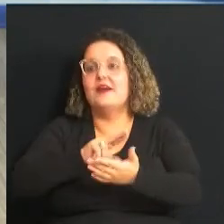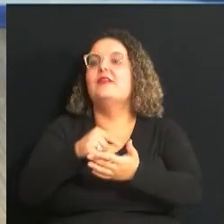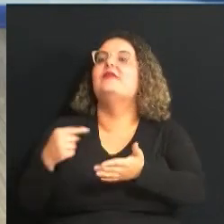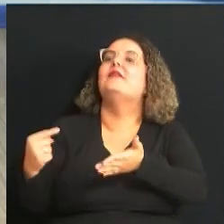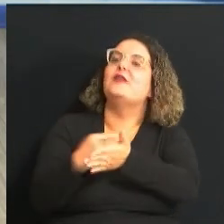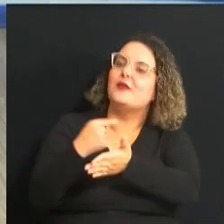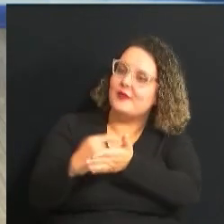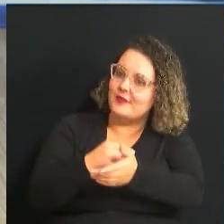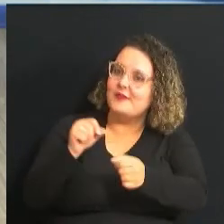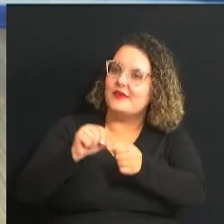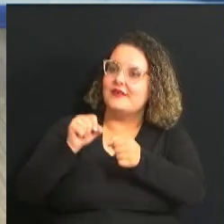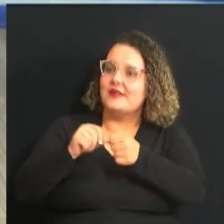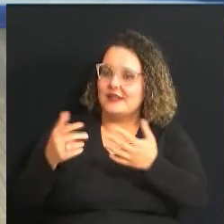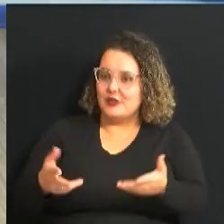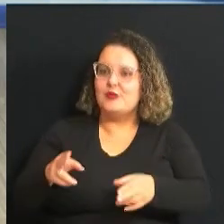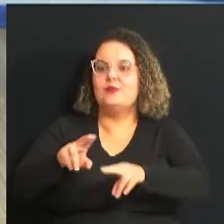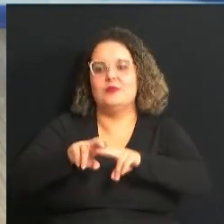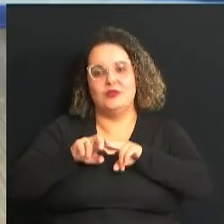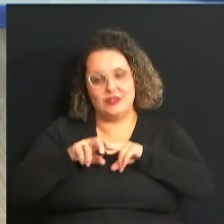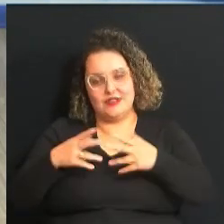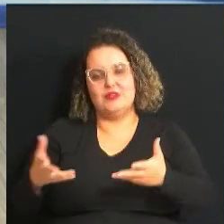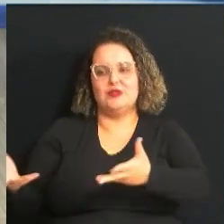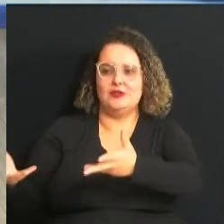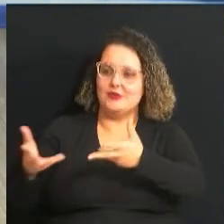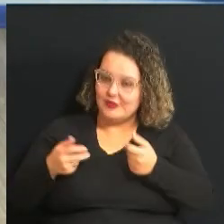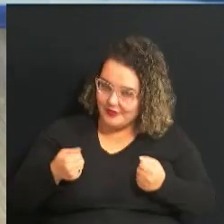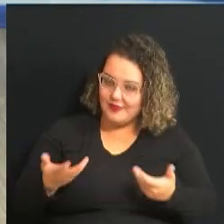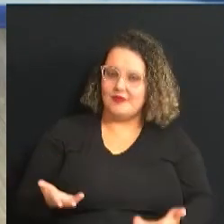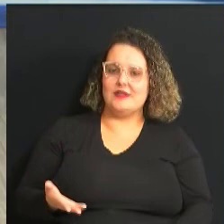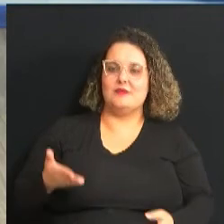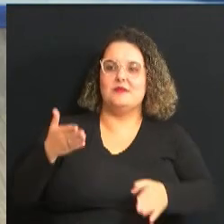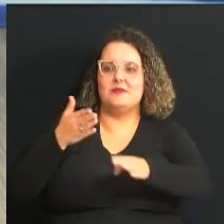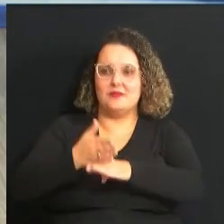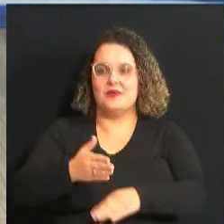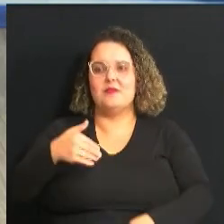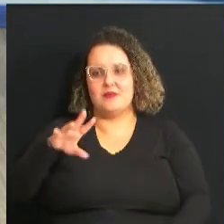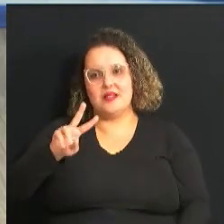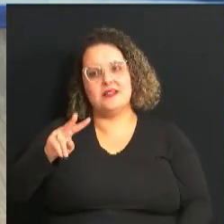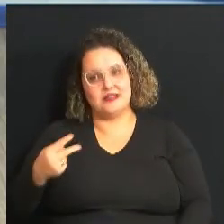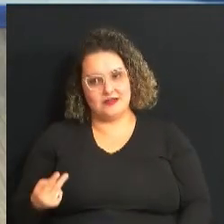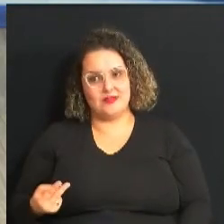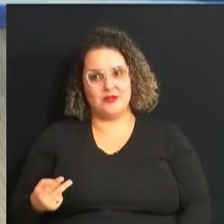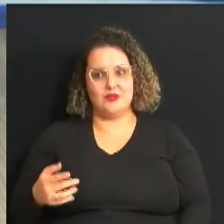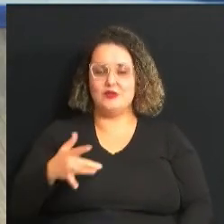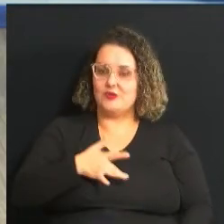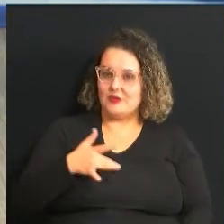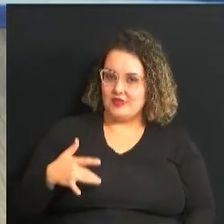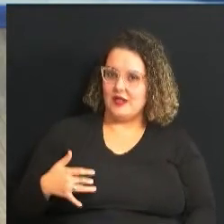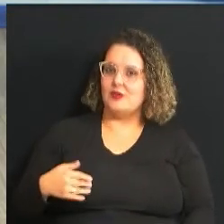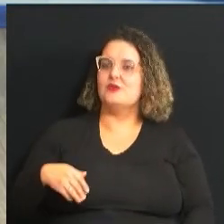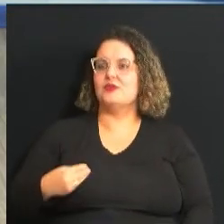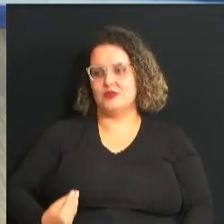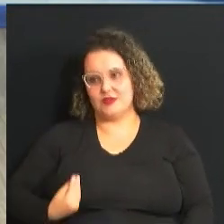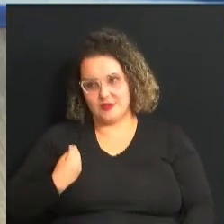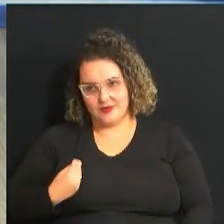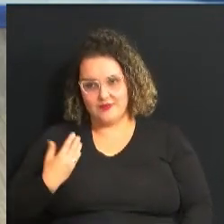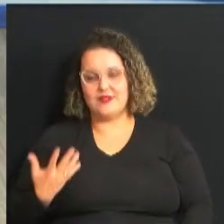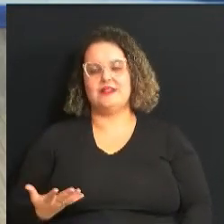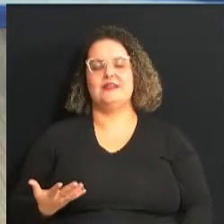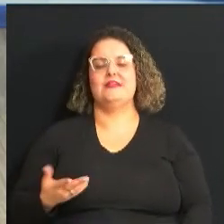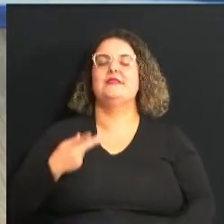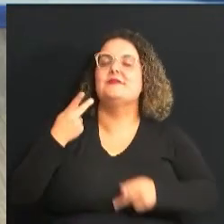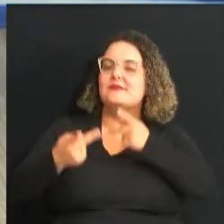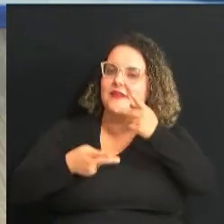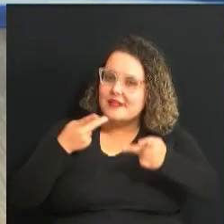para eu fazer, por isso fica aqui o convite para participar mais vezes do Saúde é Vida e dos demais programas que a gente fala um pouquinho